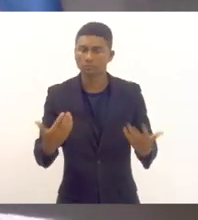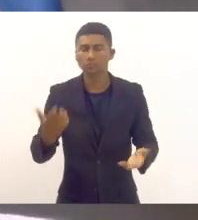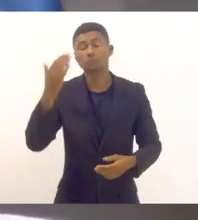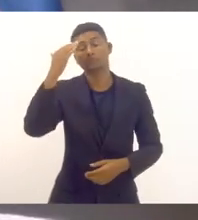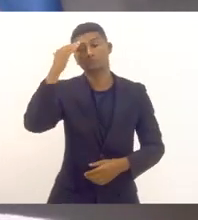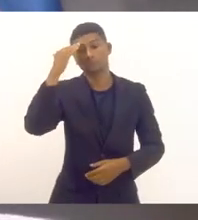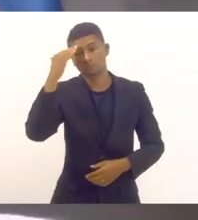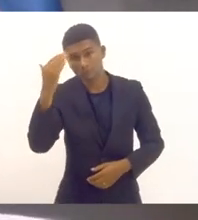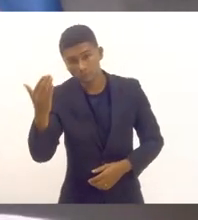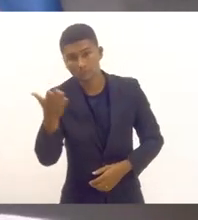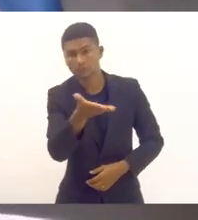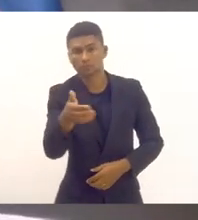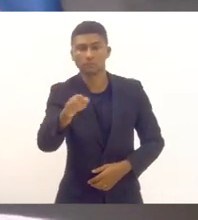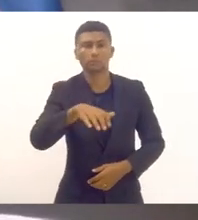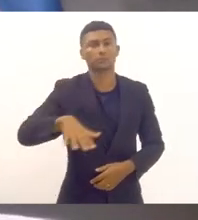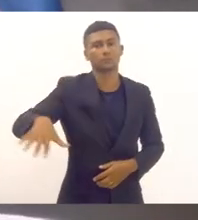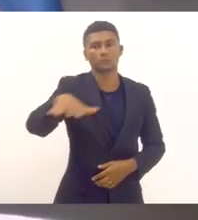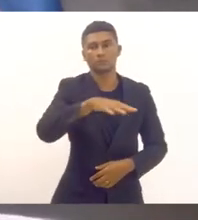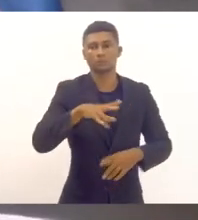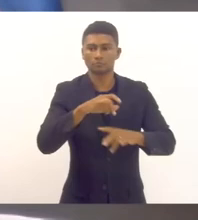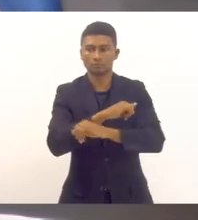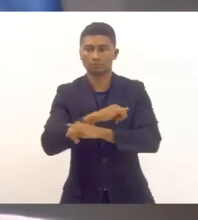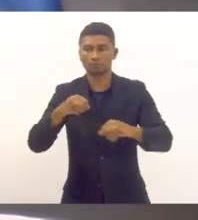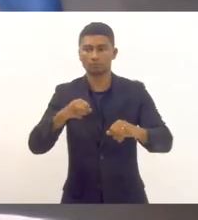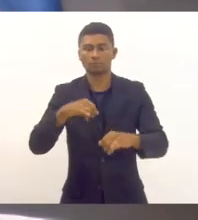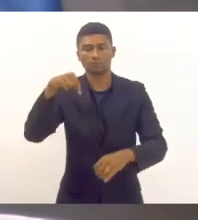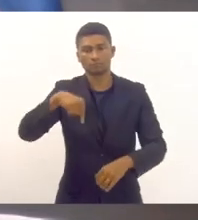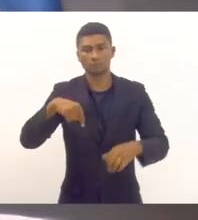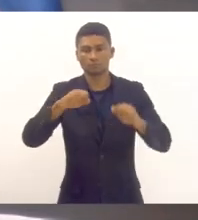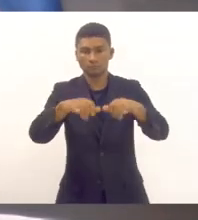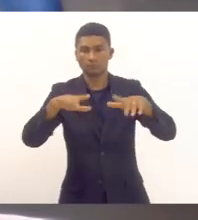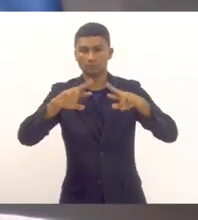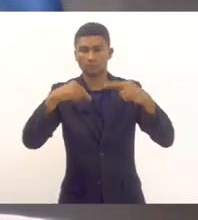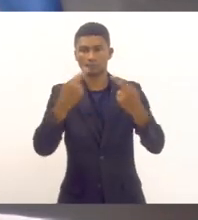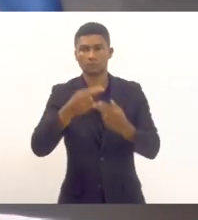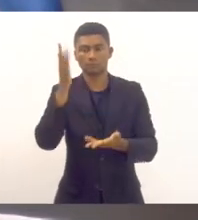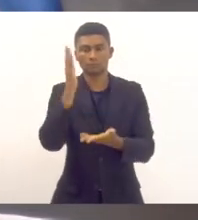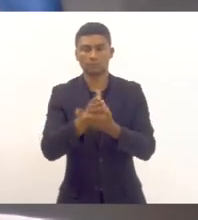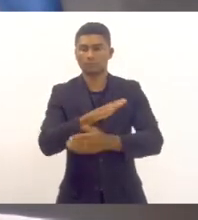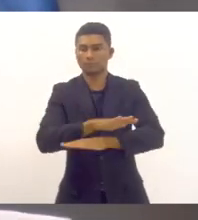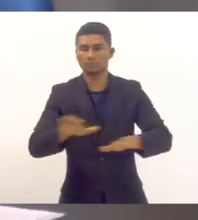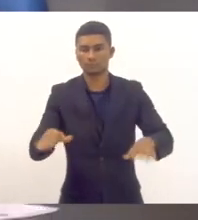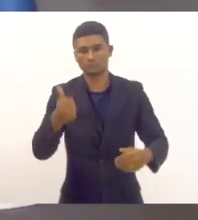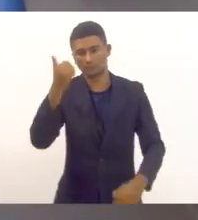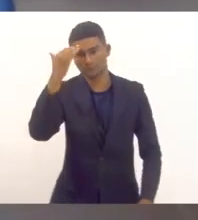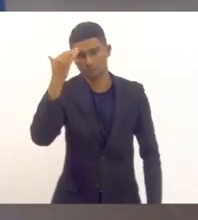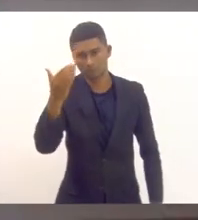agradecendo a presença de todos e declaro encerrada essa audiência pública. Muito obrigado.